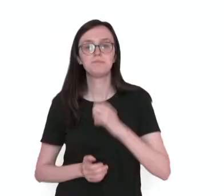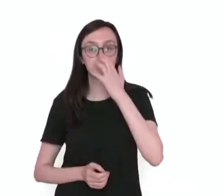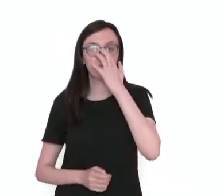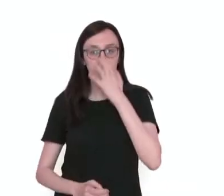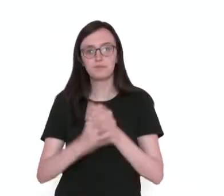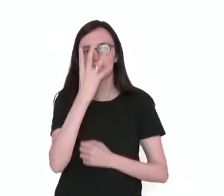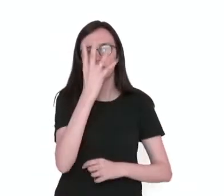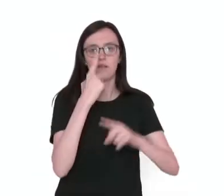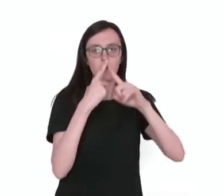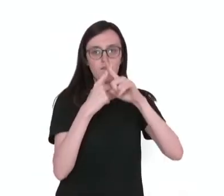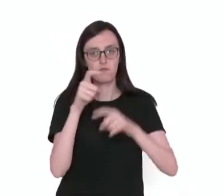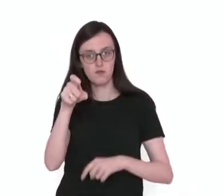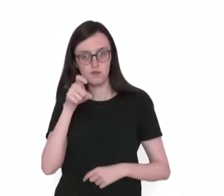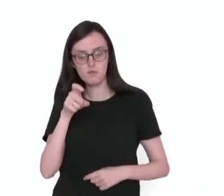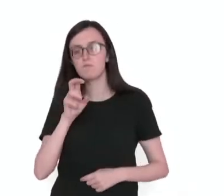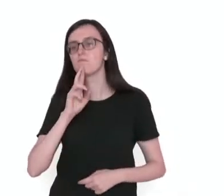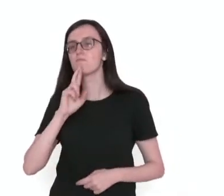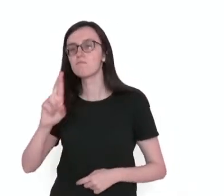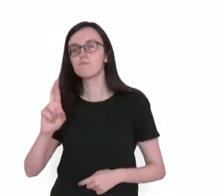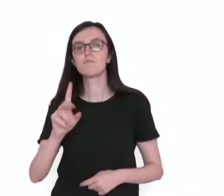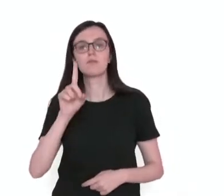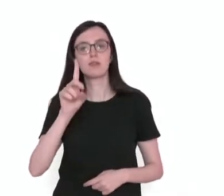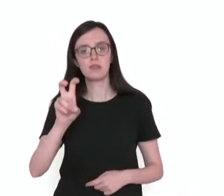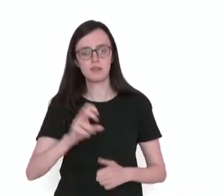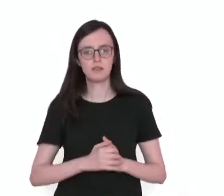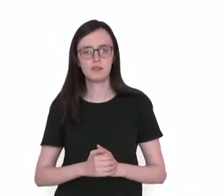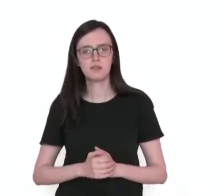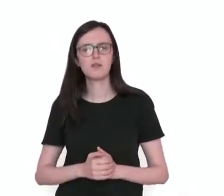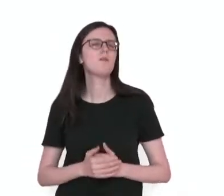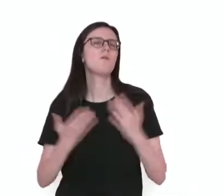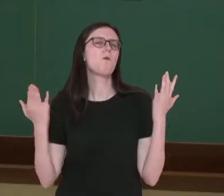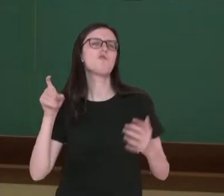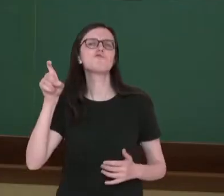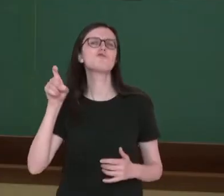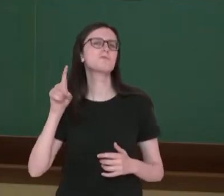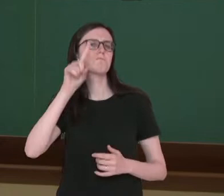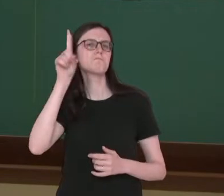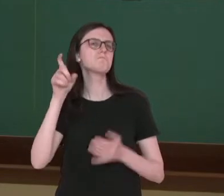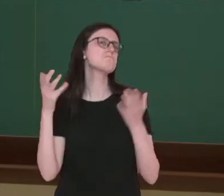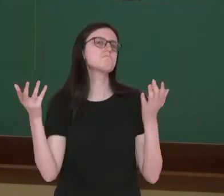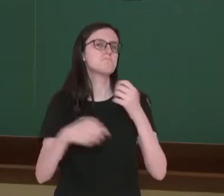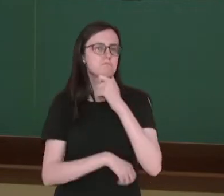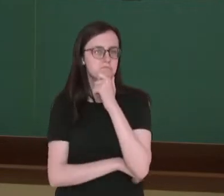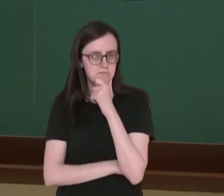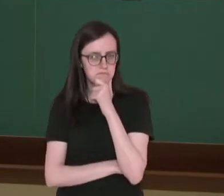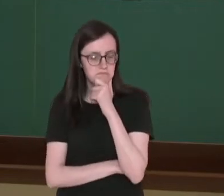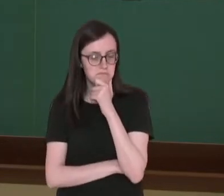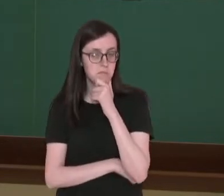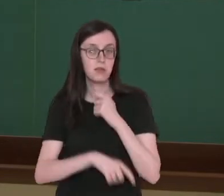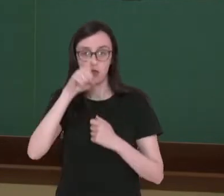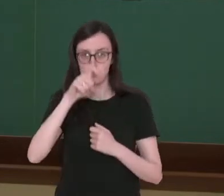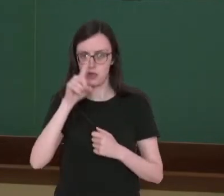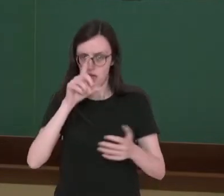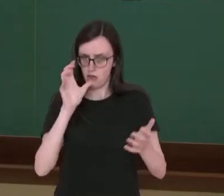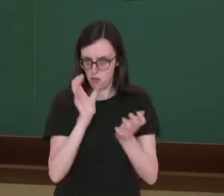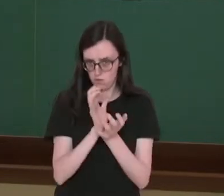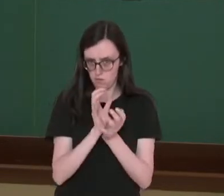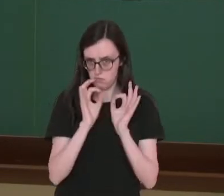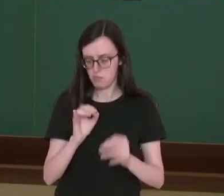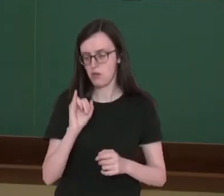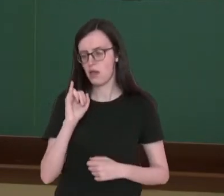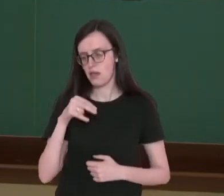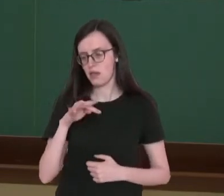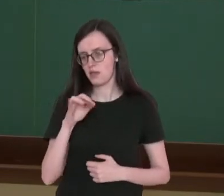4 vezes x é igual a 15. Qual é esse valor de x? Esse x é inteiro. Será que